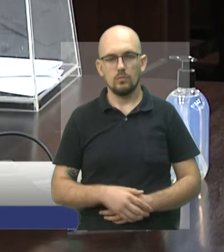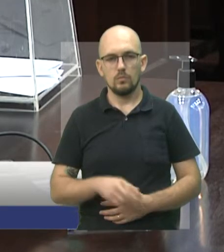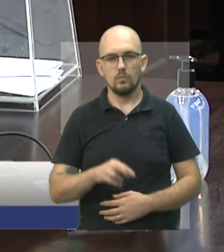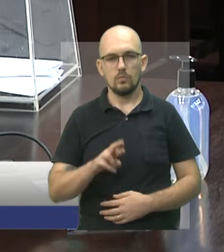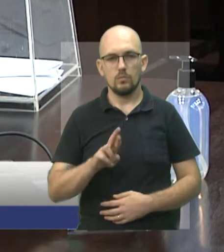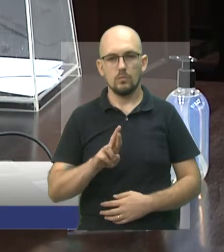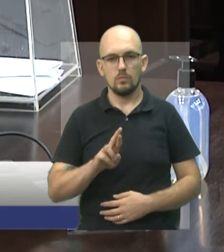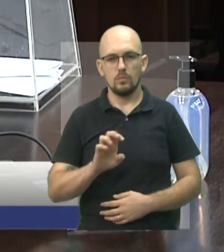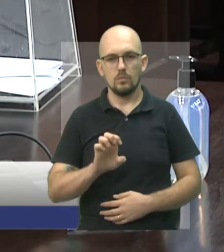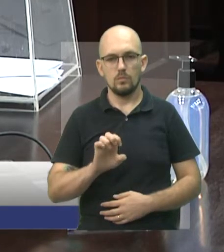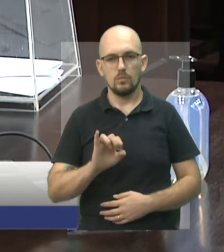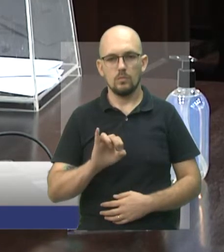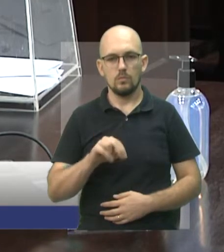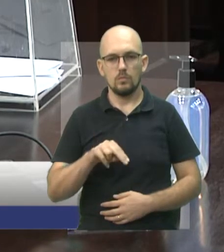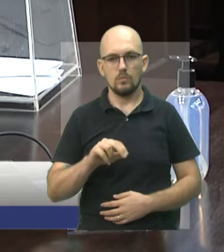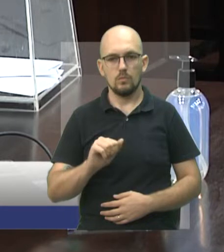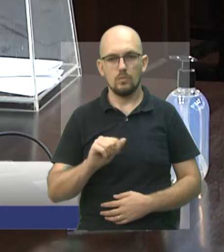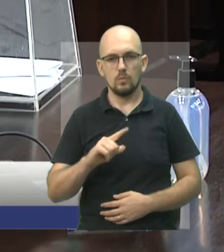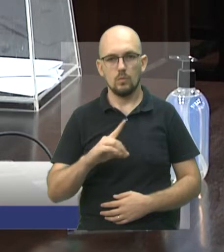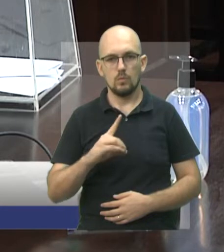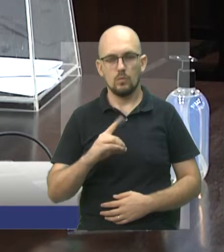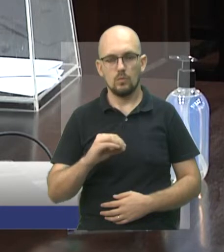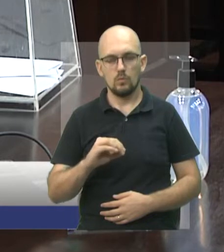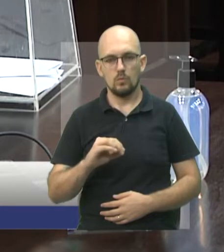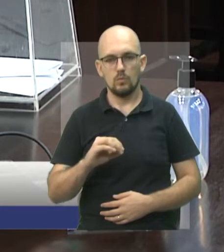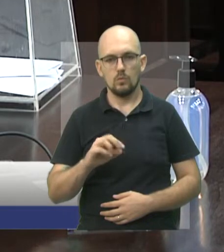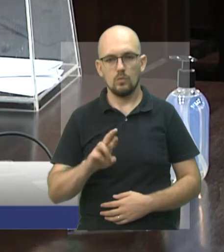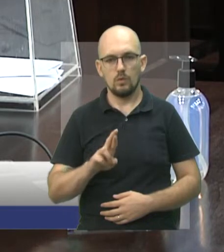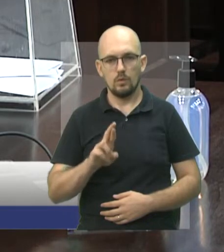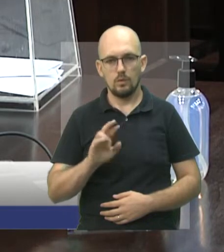Reinaldo Luquezzi. Reinaldo.